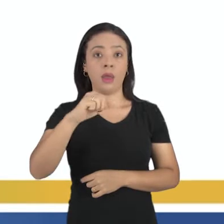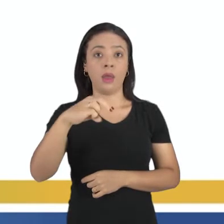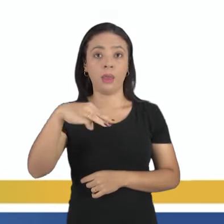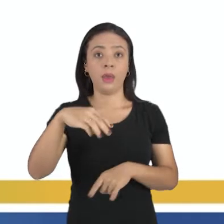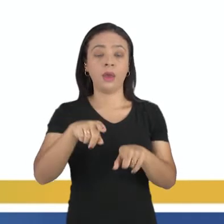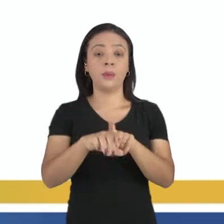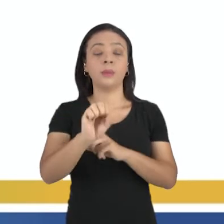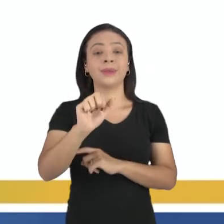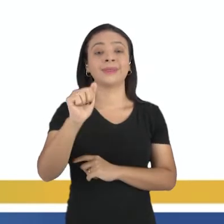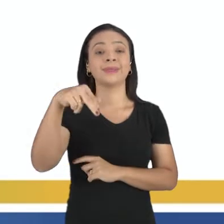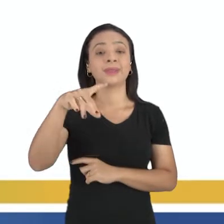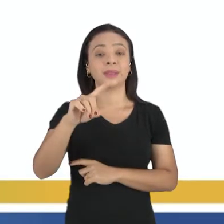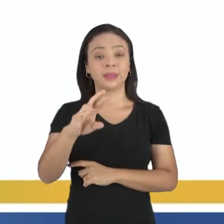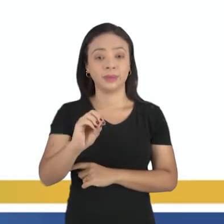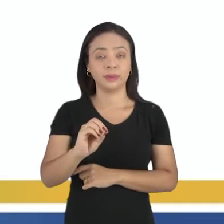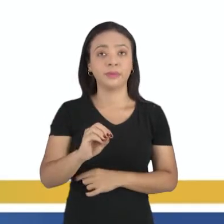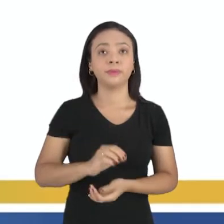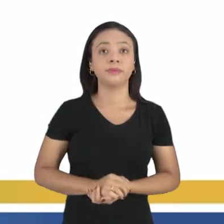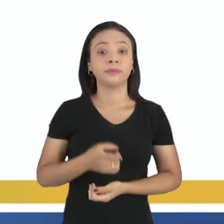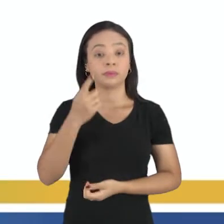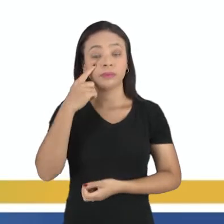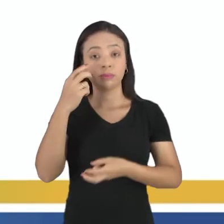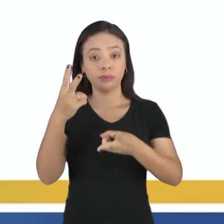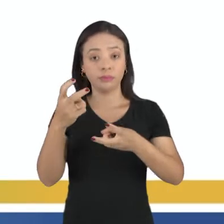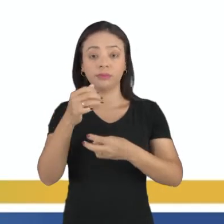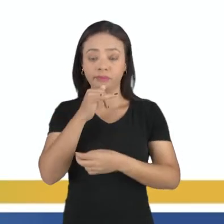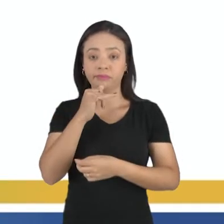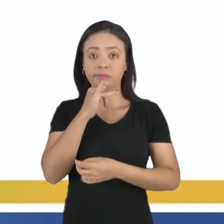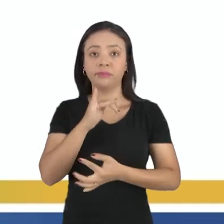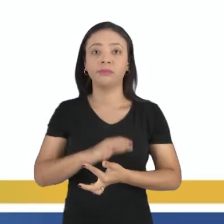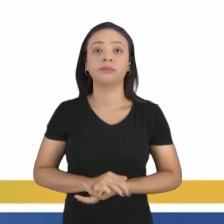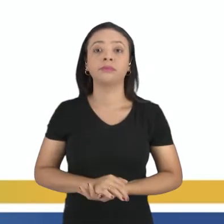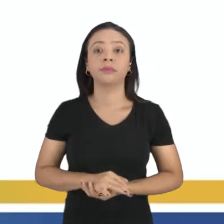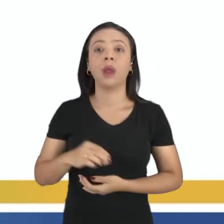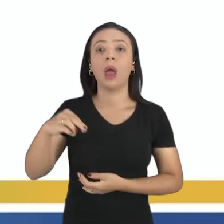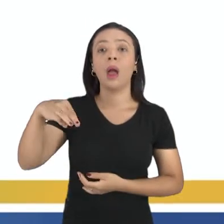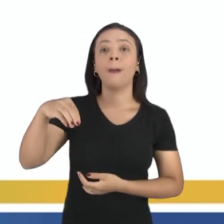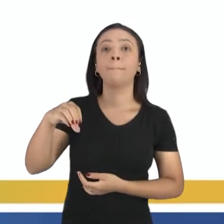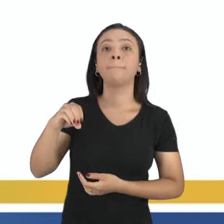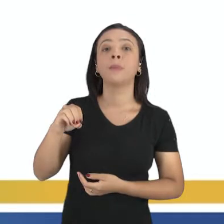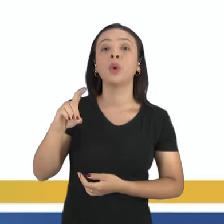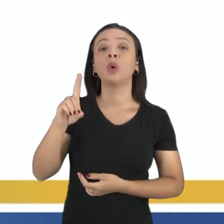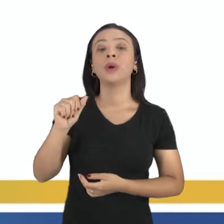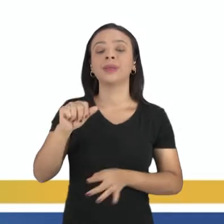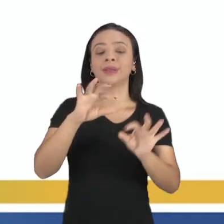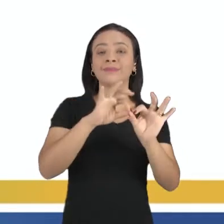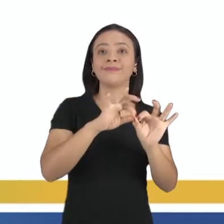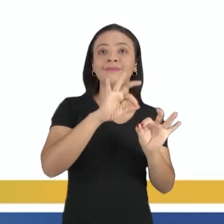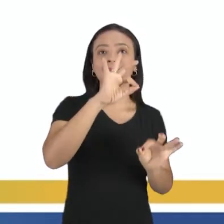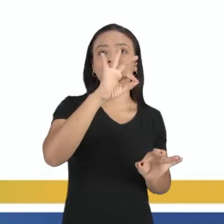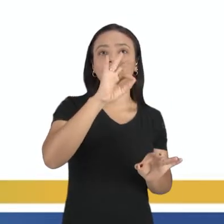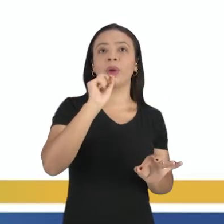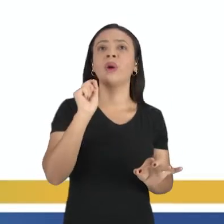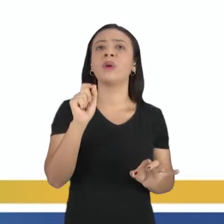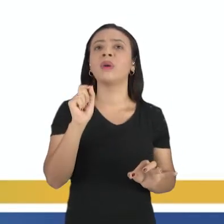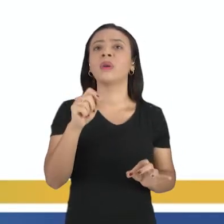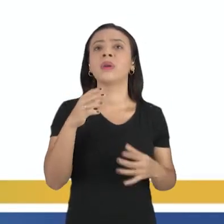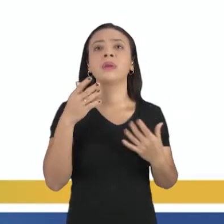pacientes. Perceba que neste caso, a moda das medidas das alturas